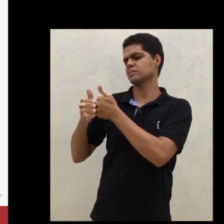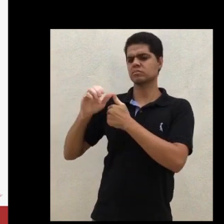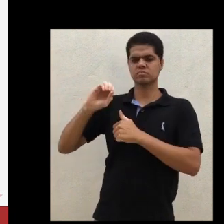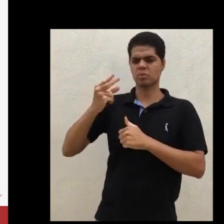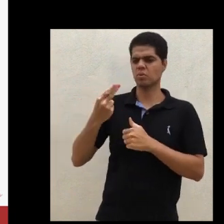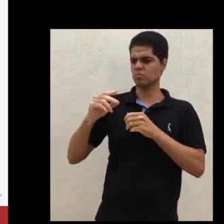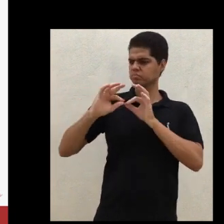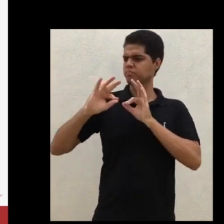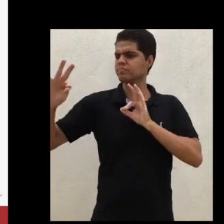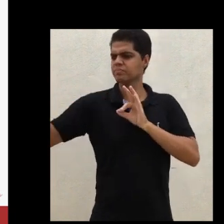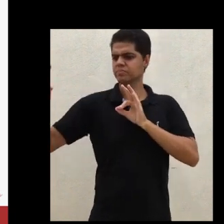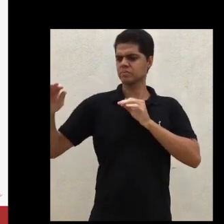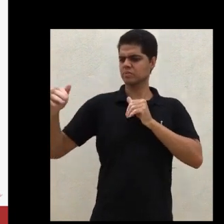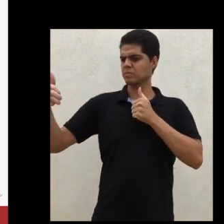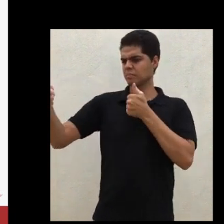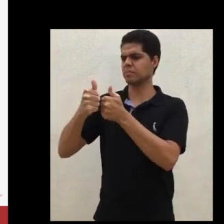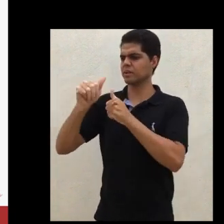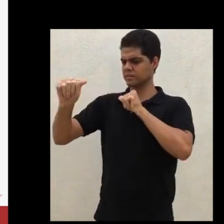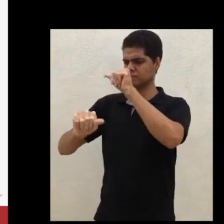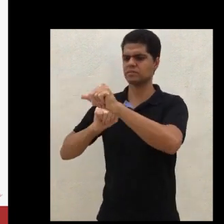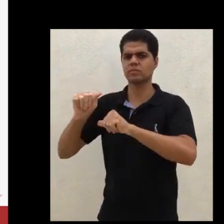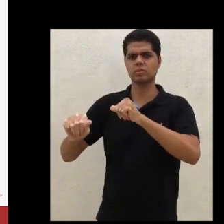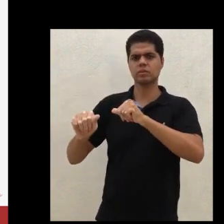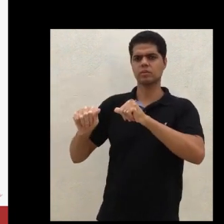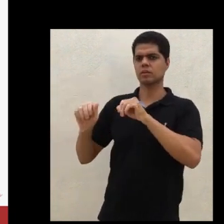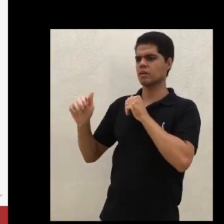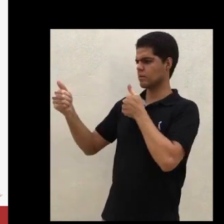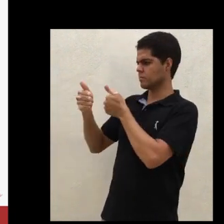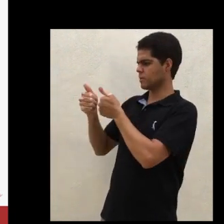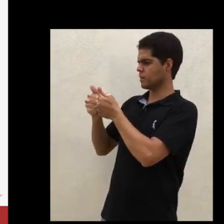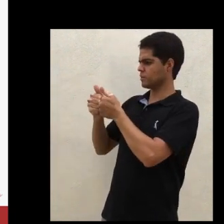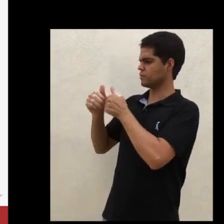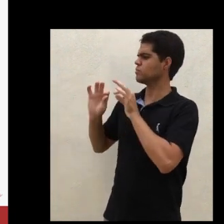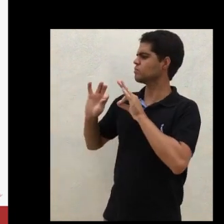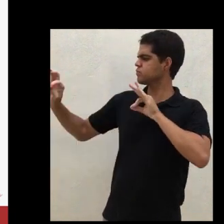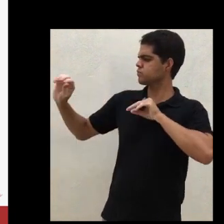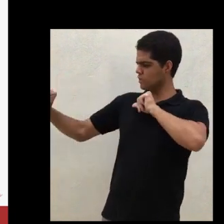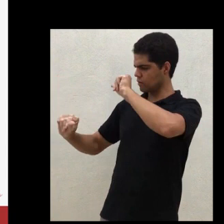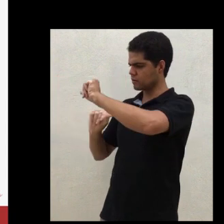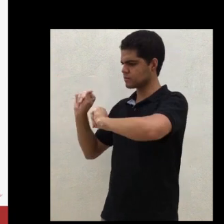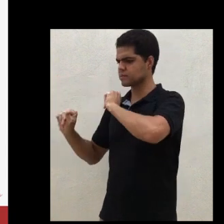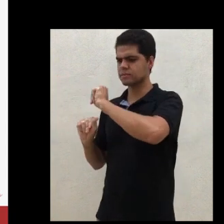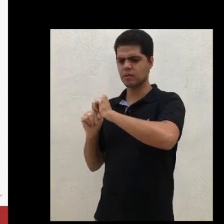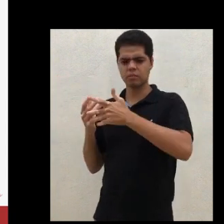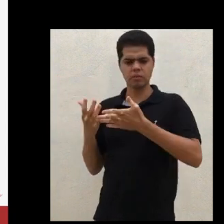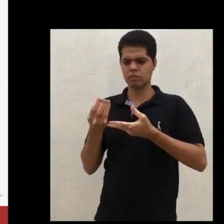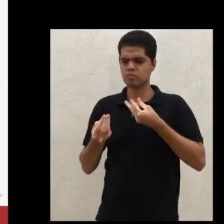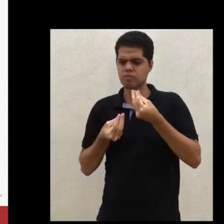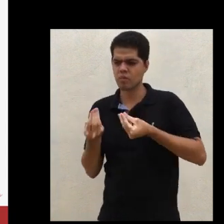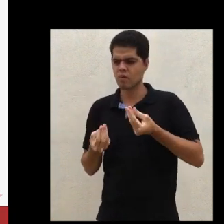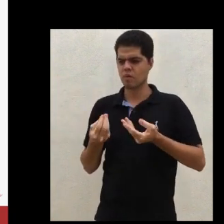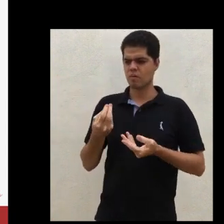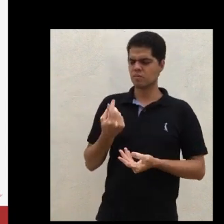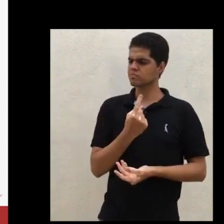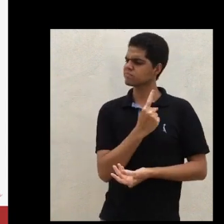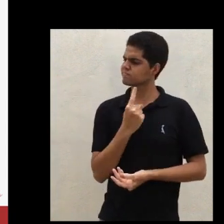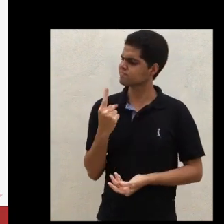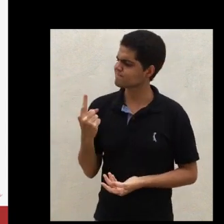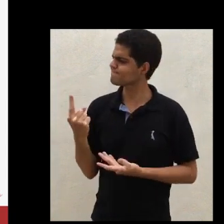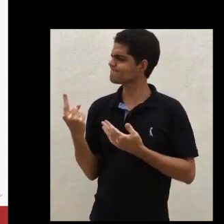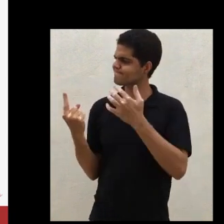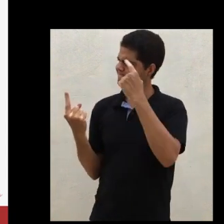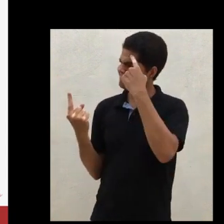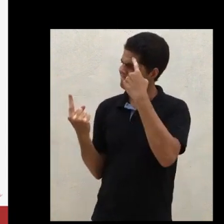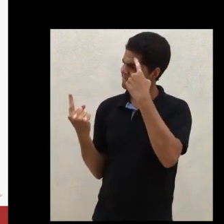a ser considerado longe, ou vice-versa, né? Era muito longe, e naquele passo, naquele momento, na hora que você levou